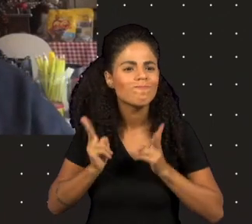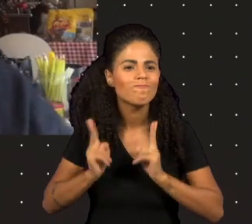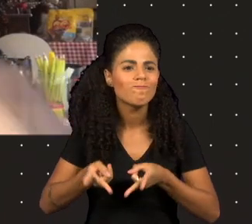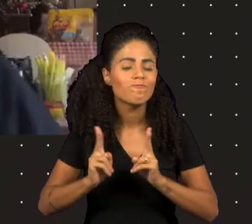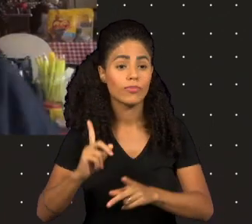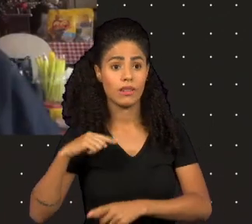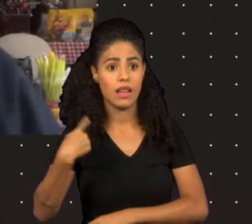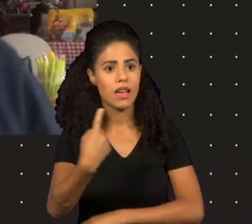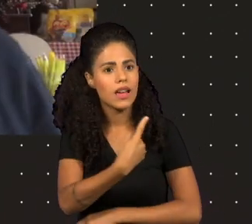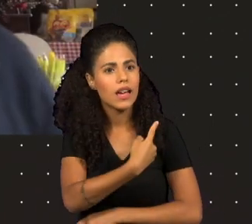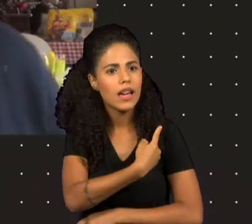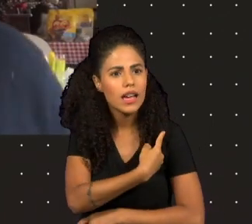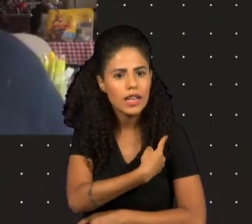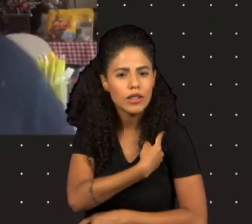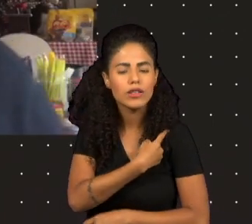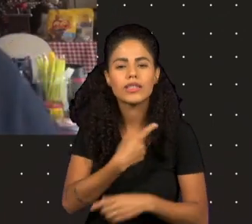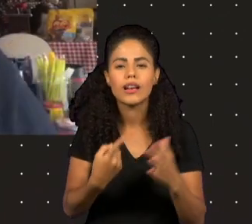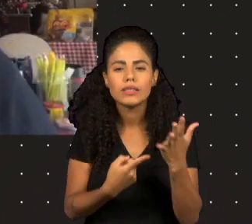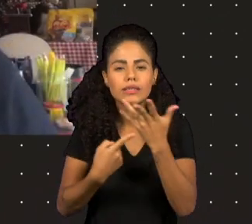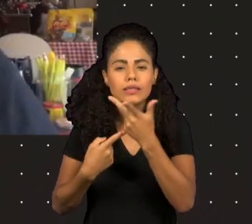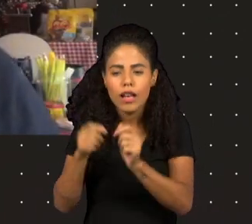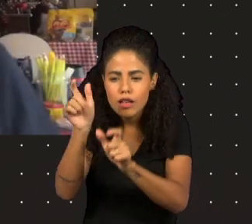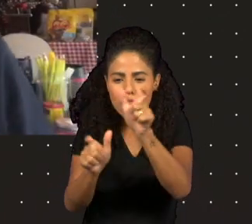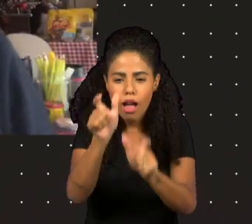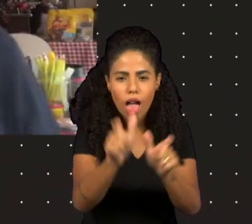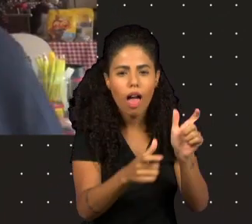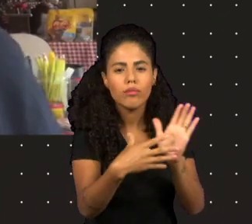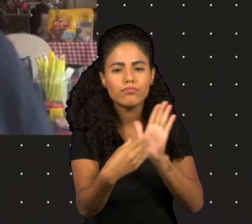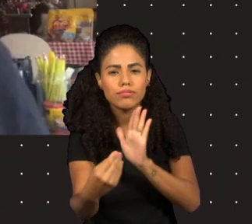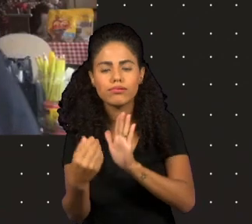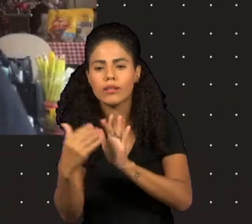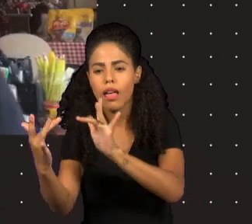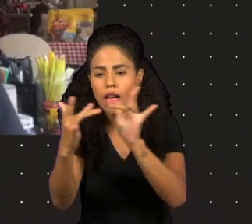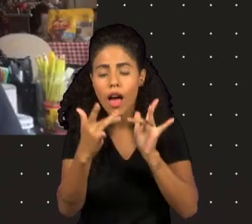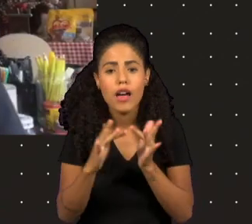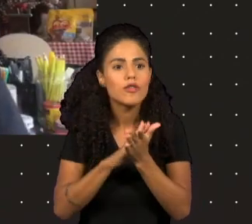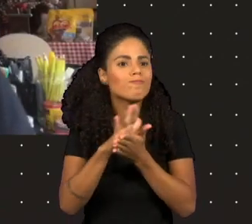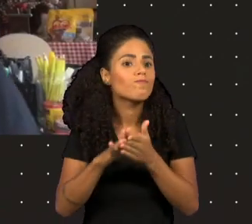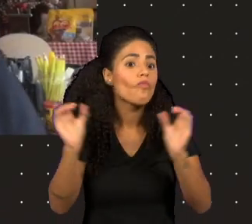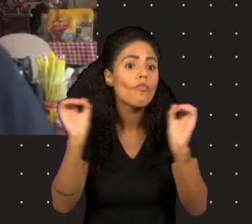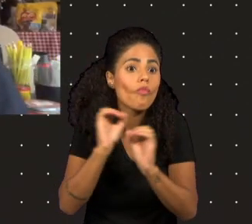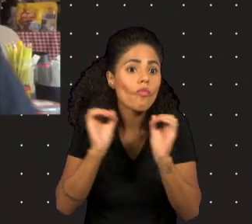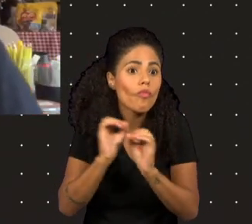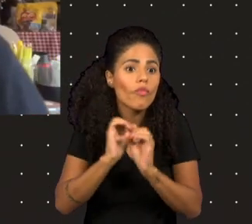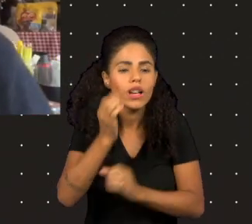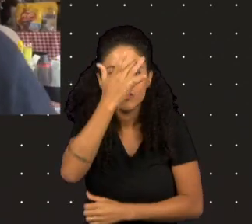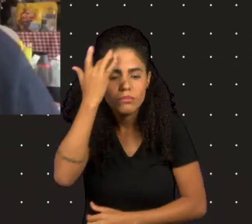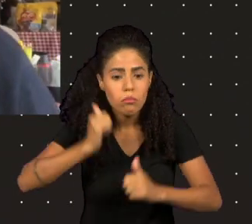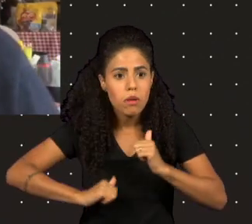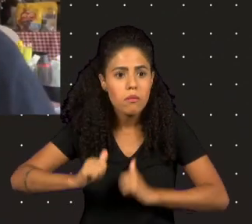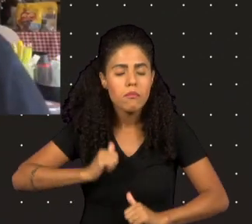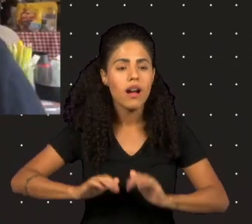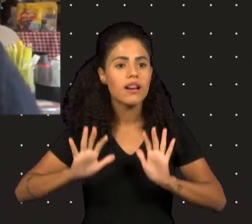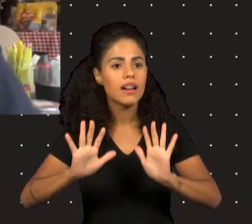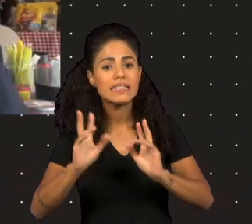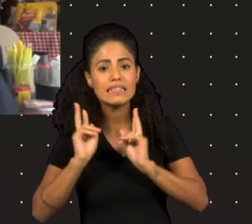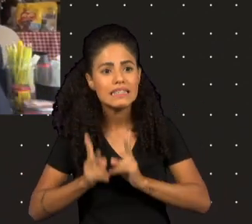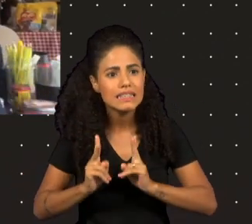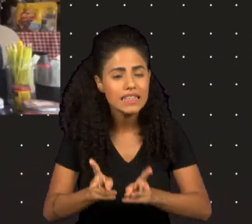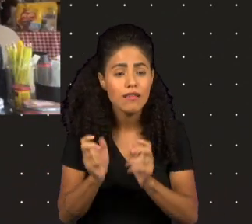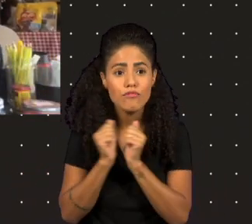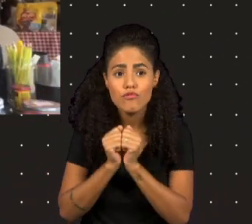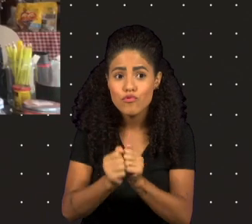éramos fascinados por artistas, nós não tínhamos contato com artistas, né? Mayara e eu íamos